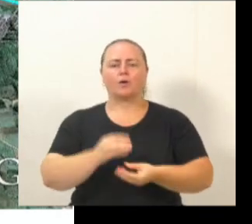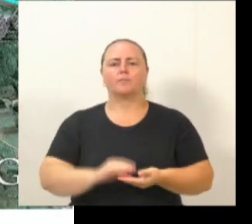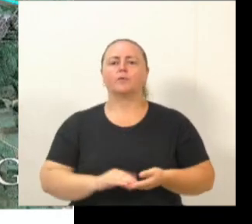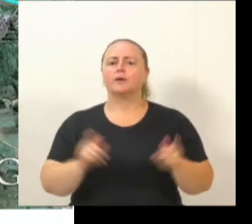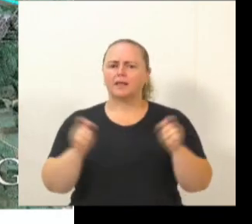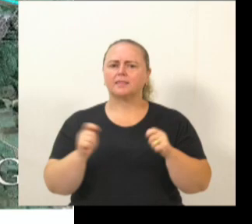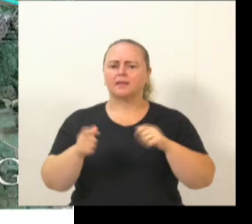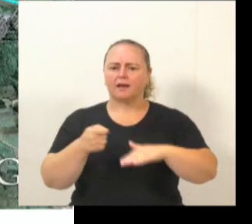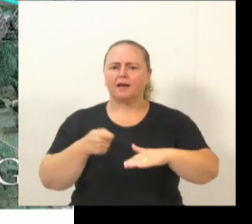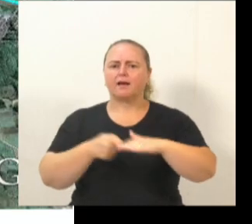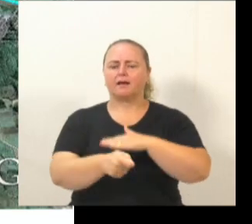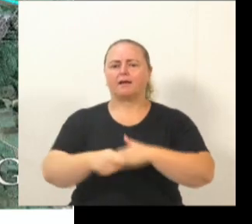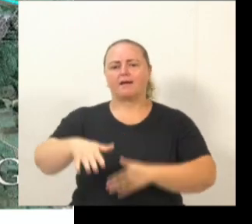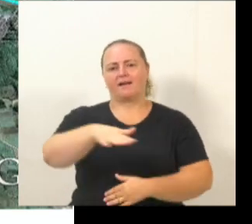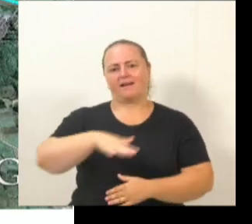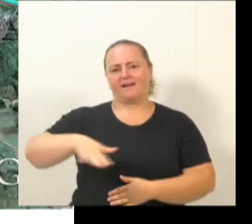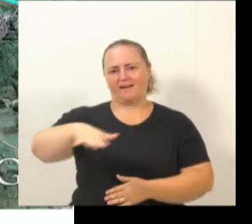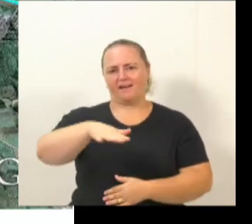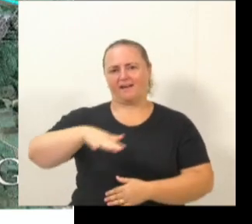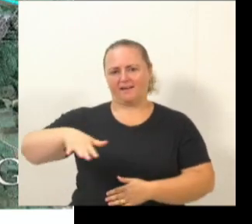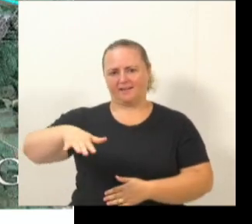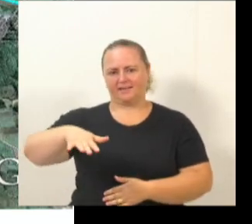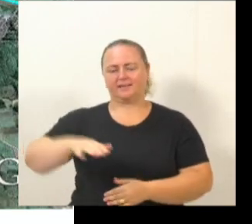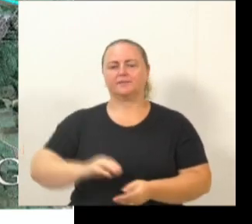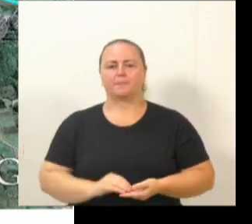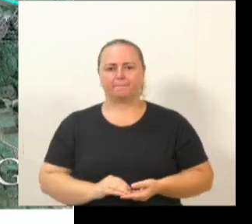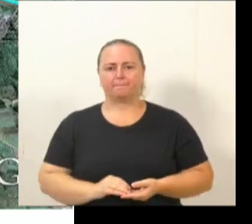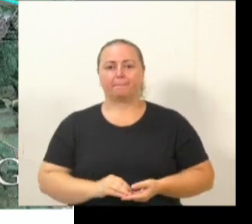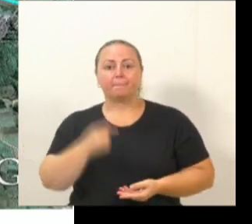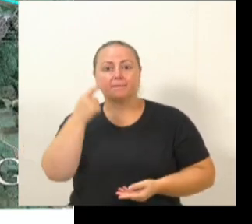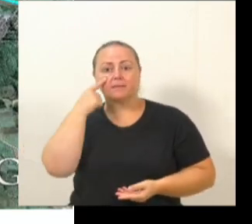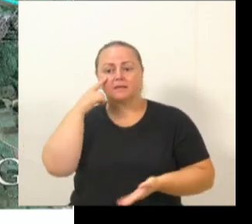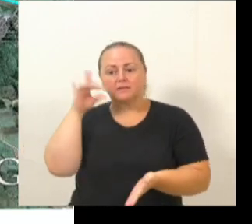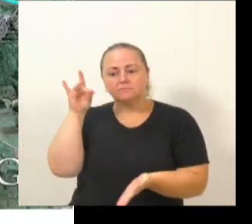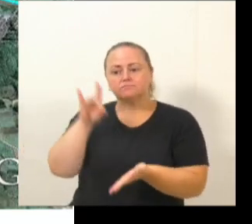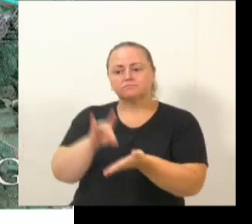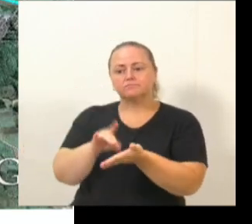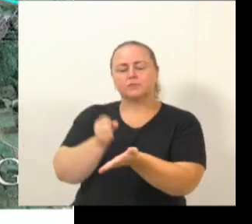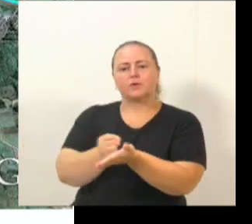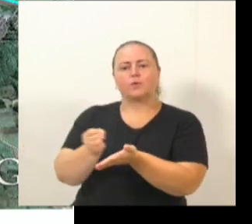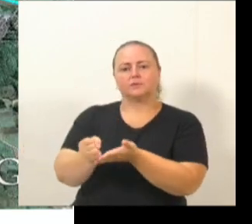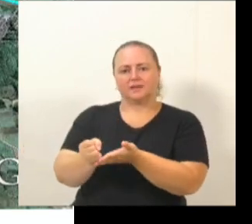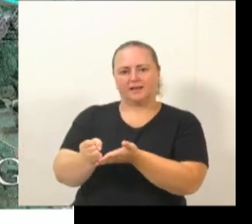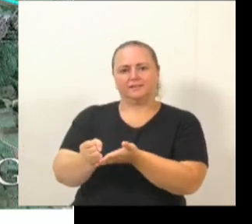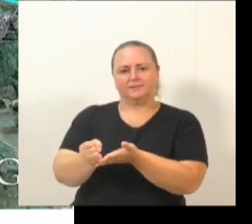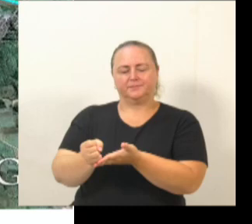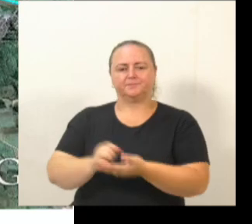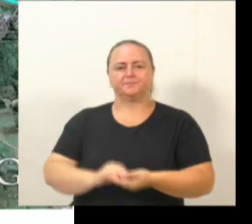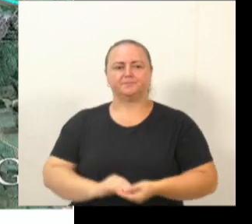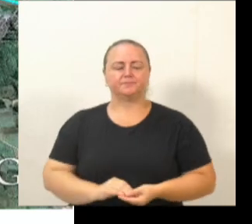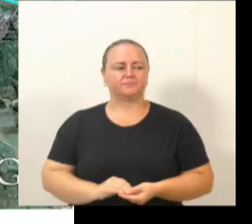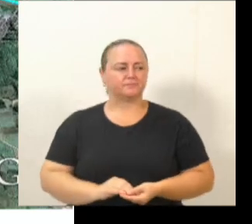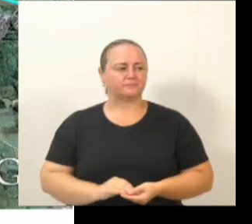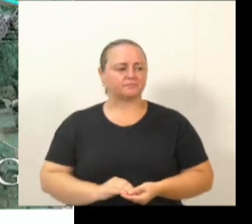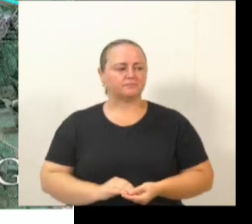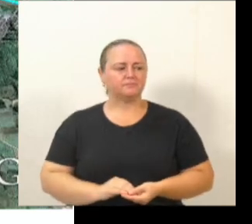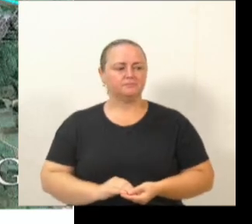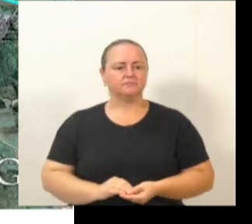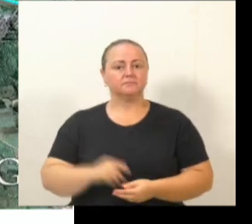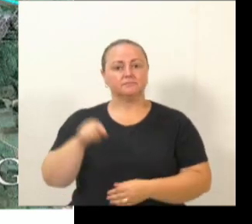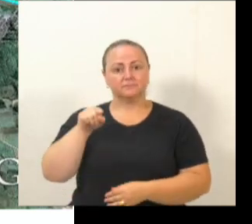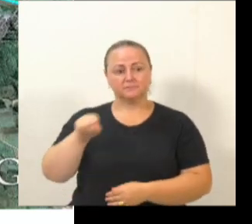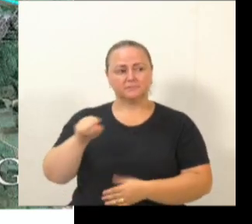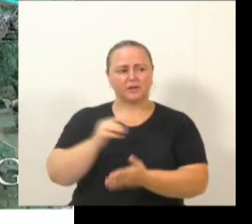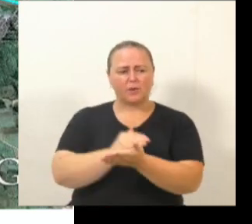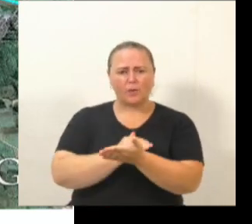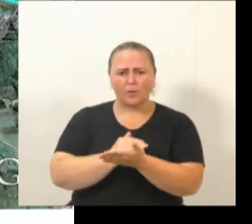nas áreas que eram originárias do nosso contrato. Isso, nos primeiros anos da concessão,